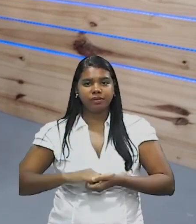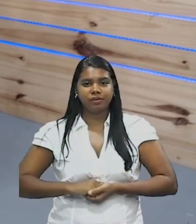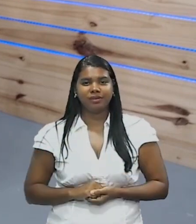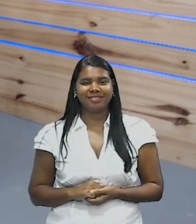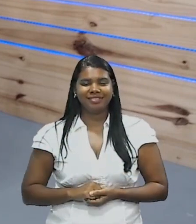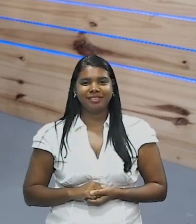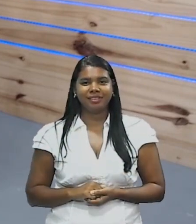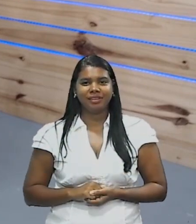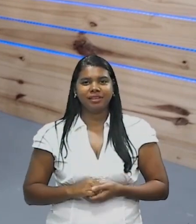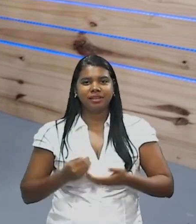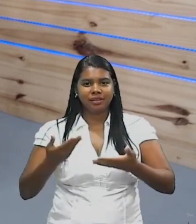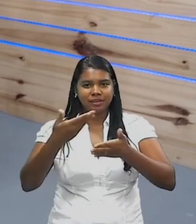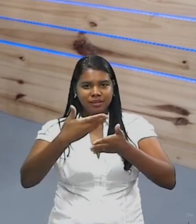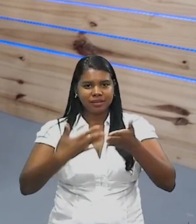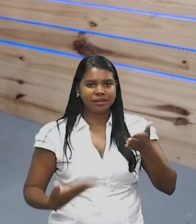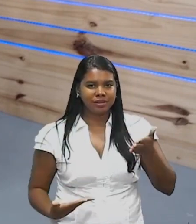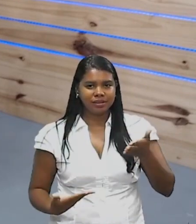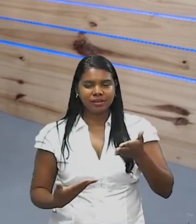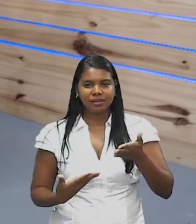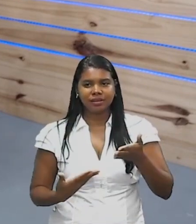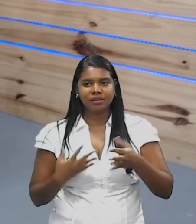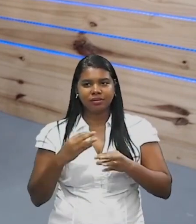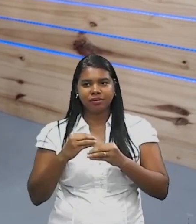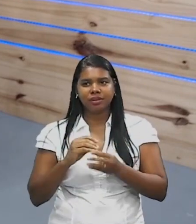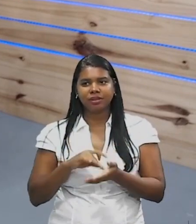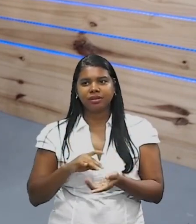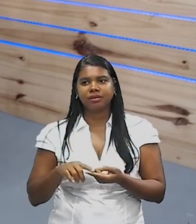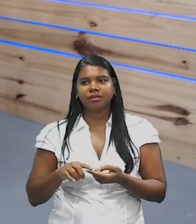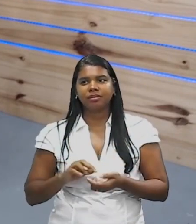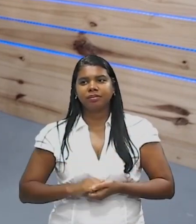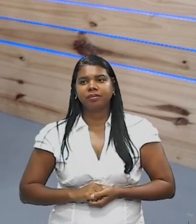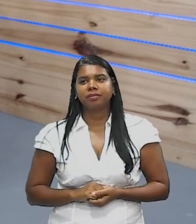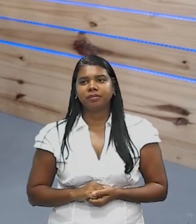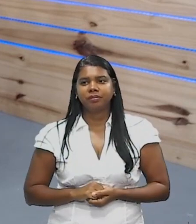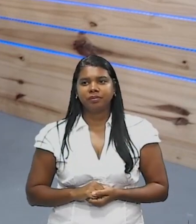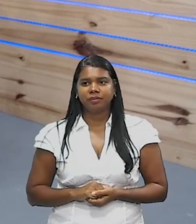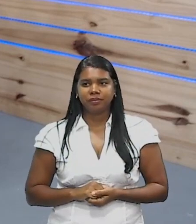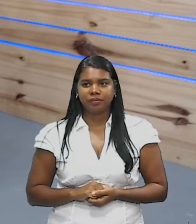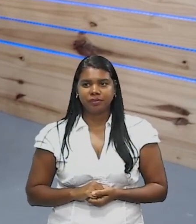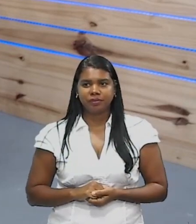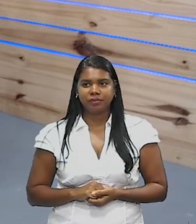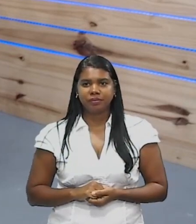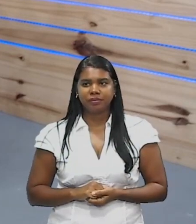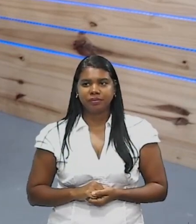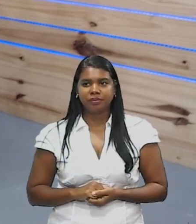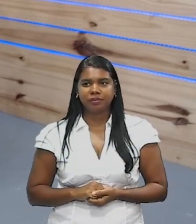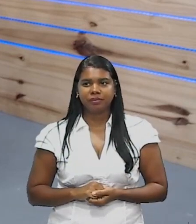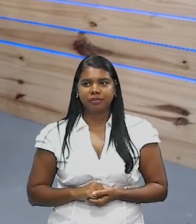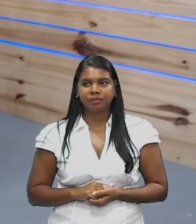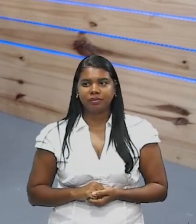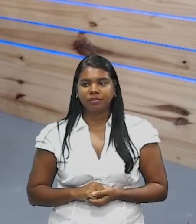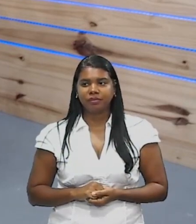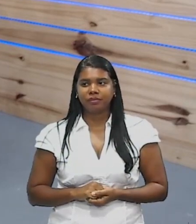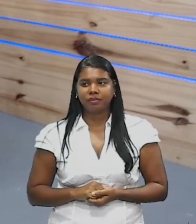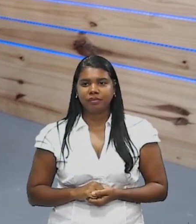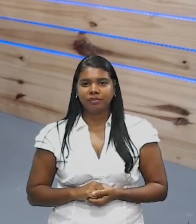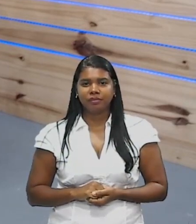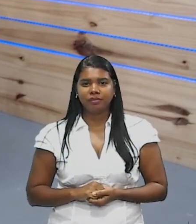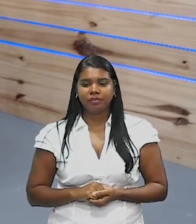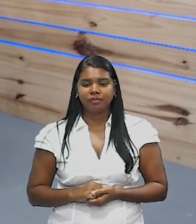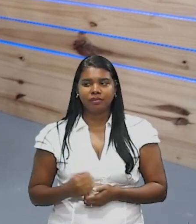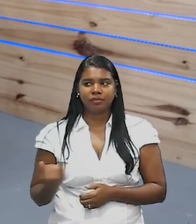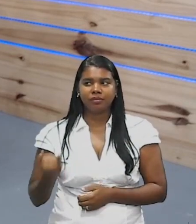para a contratação de uma consultoria de implementação? Em relação ao custo, essa pergunta assim,